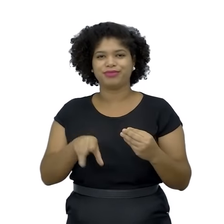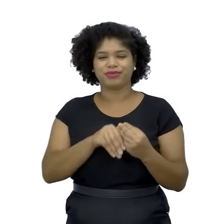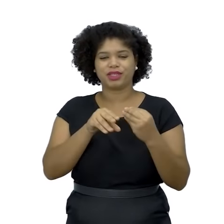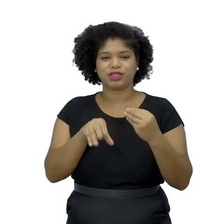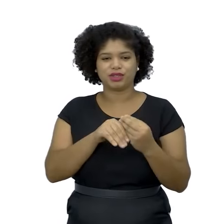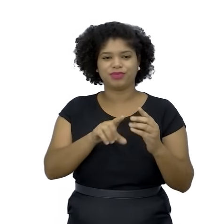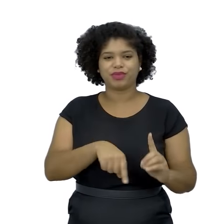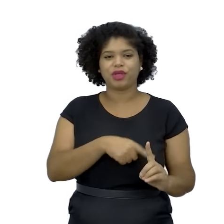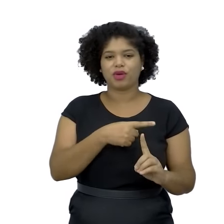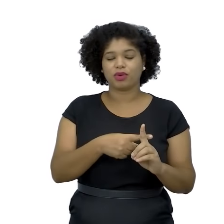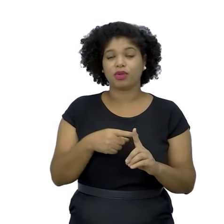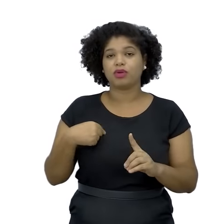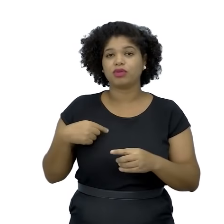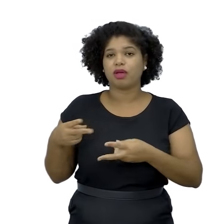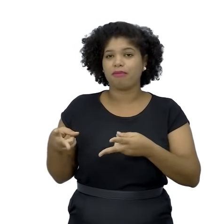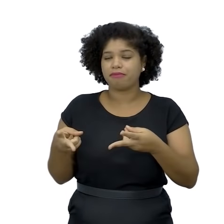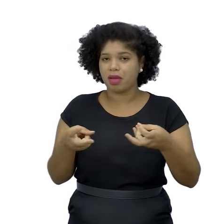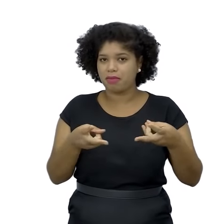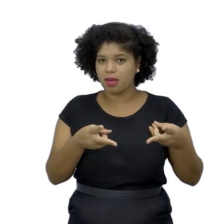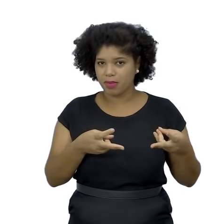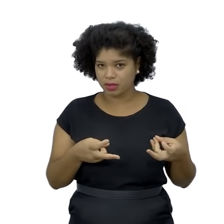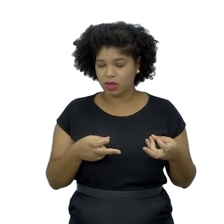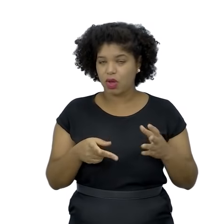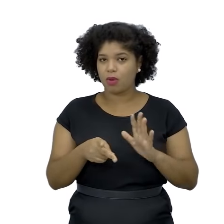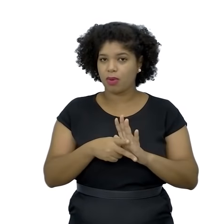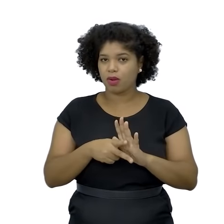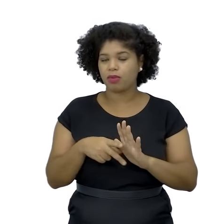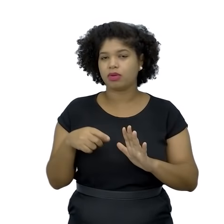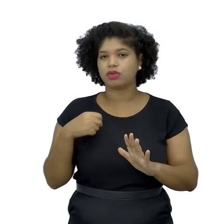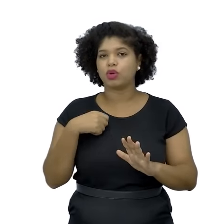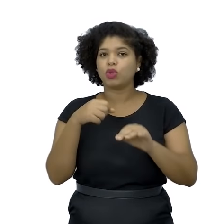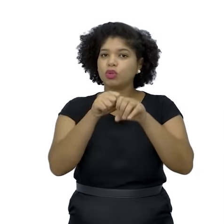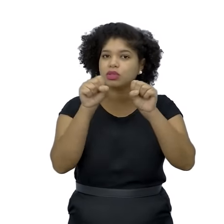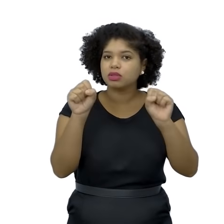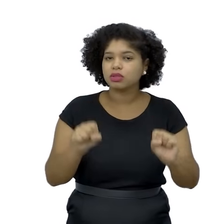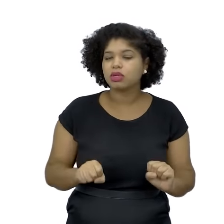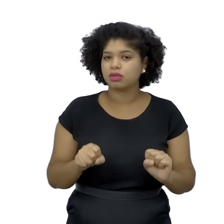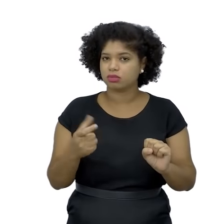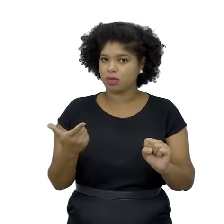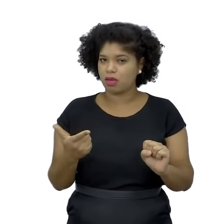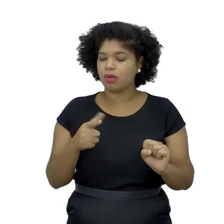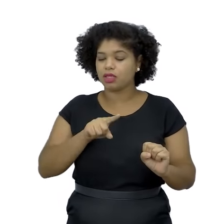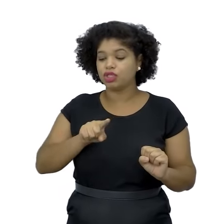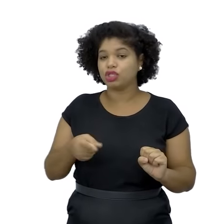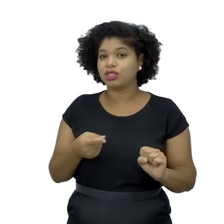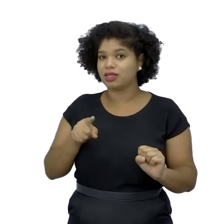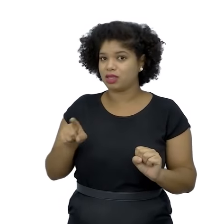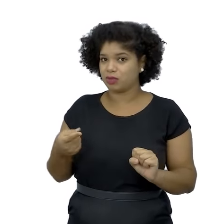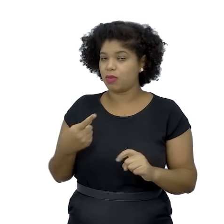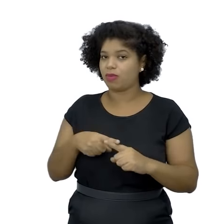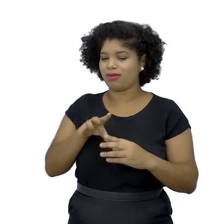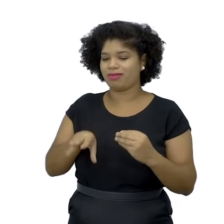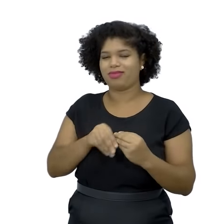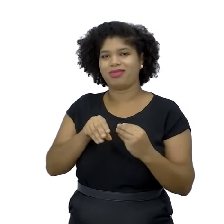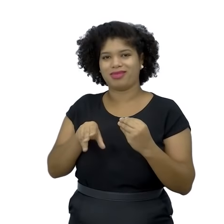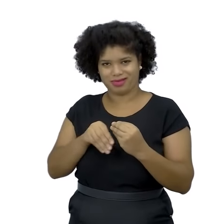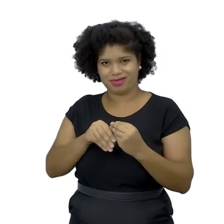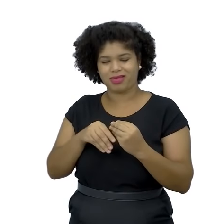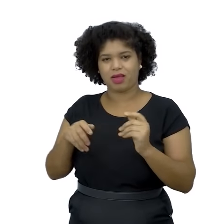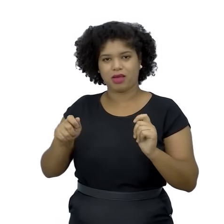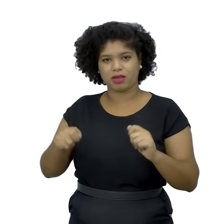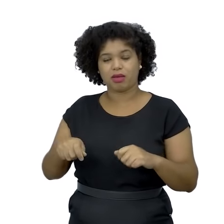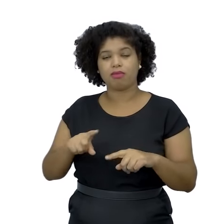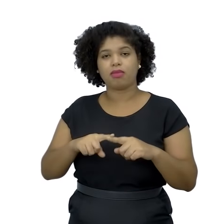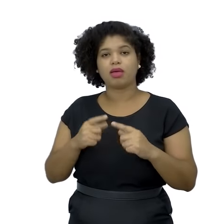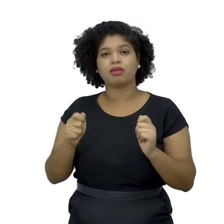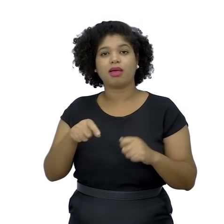observando um aspecto importante do sistema de numeração decimal, por ser aditivo, né, e que permite aí